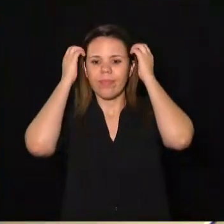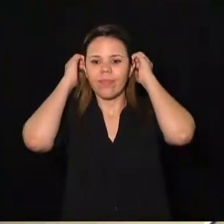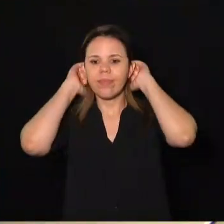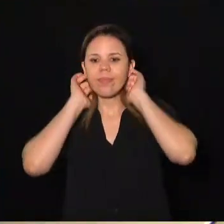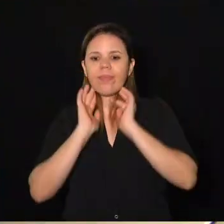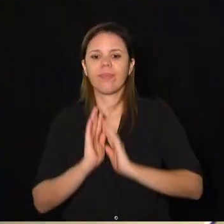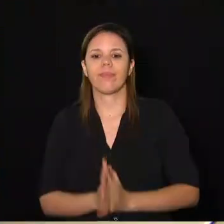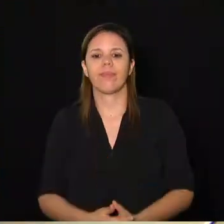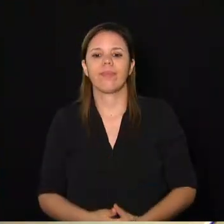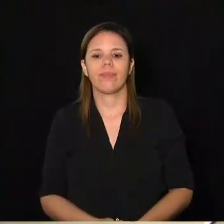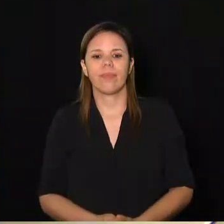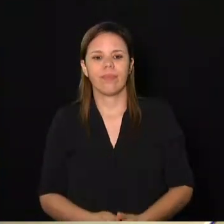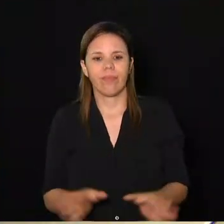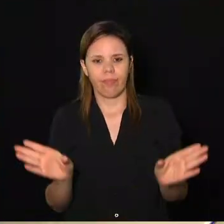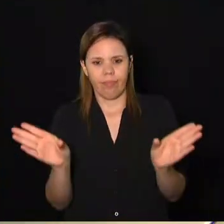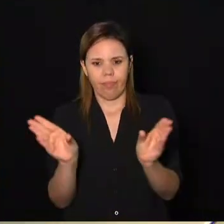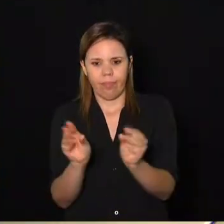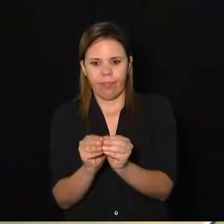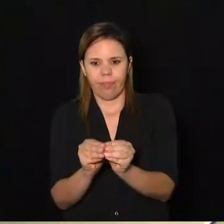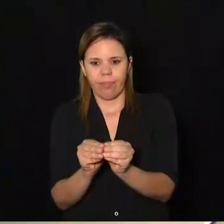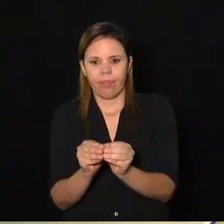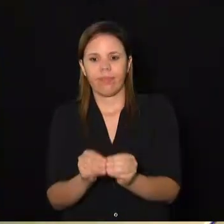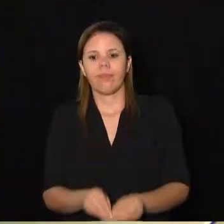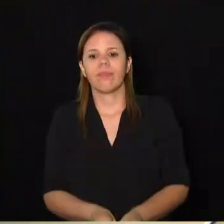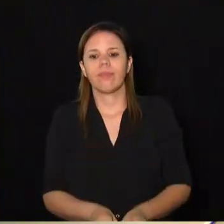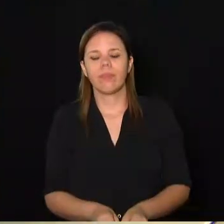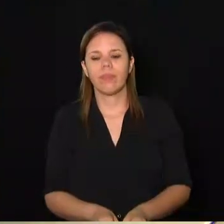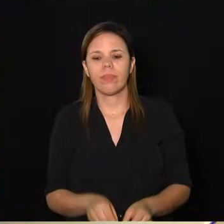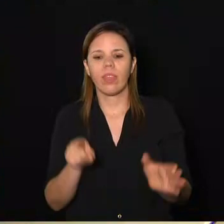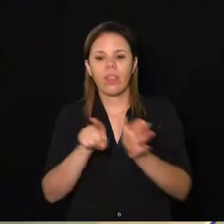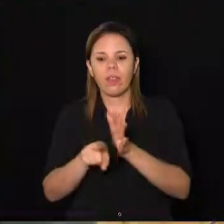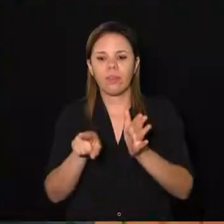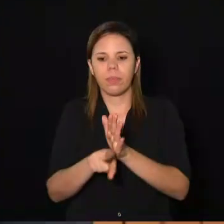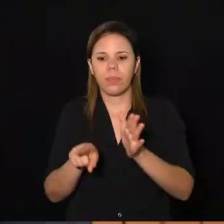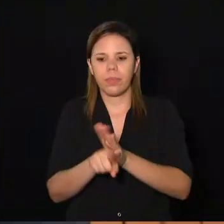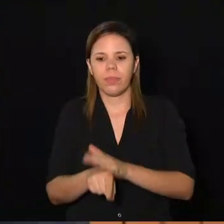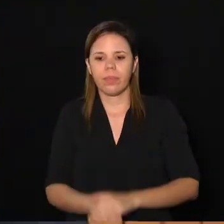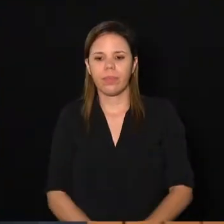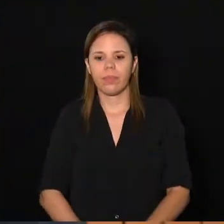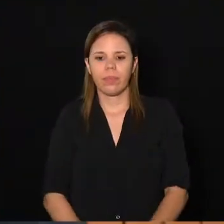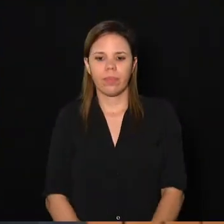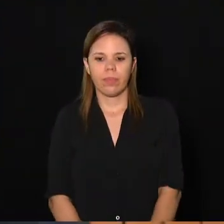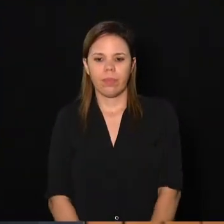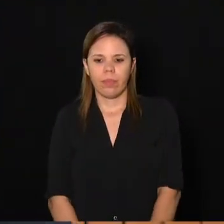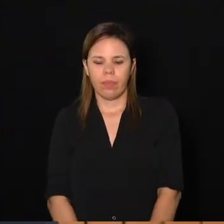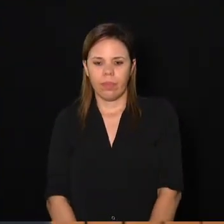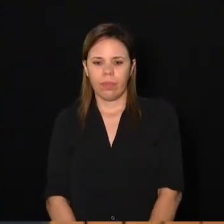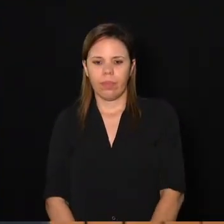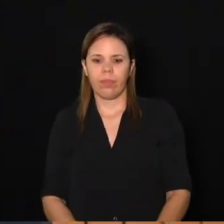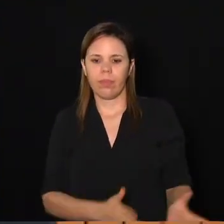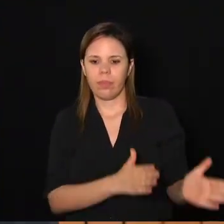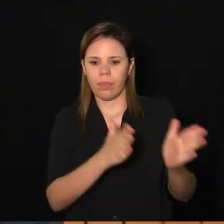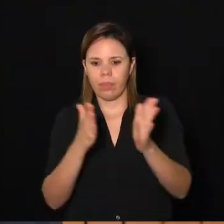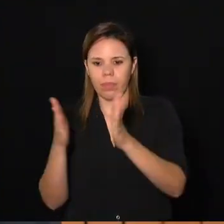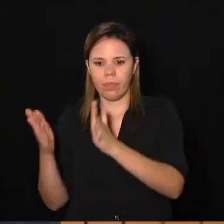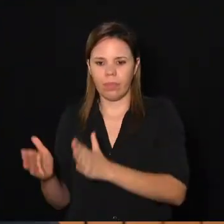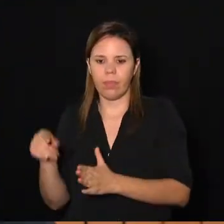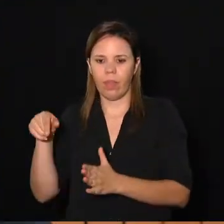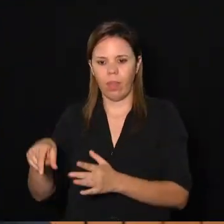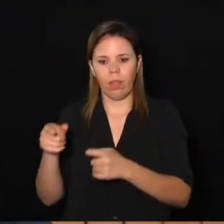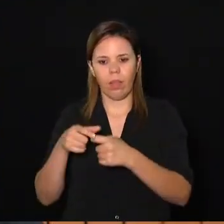então nós encerramos as perguntas de a parte e eu passo agora ao doutor